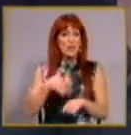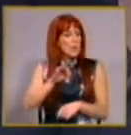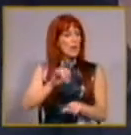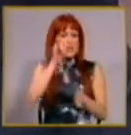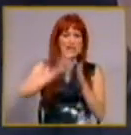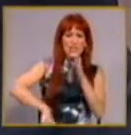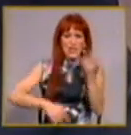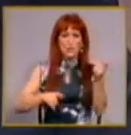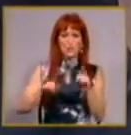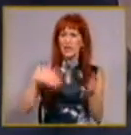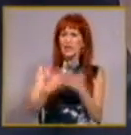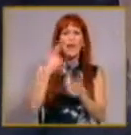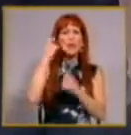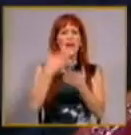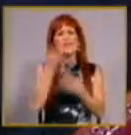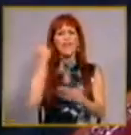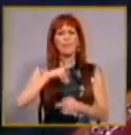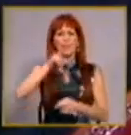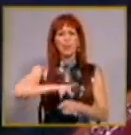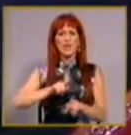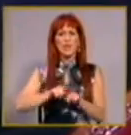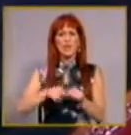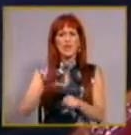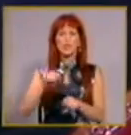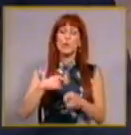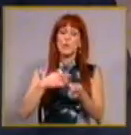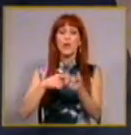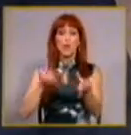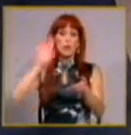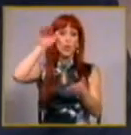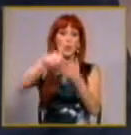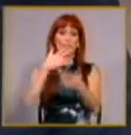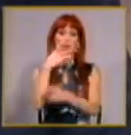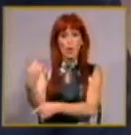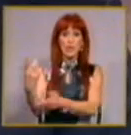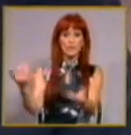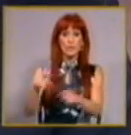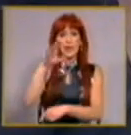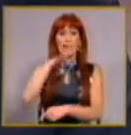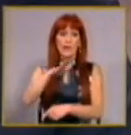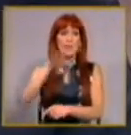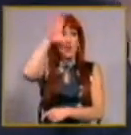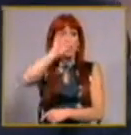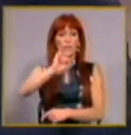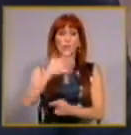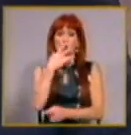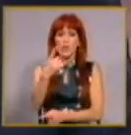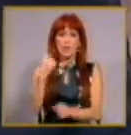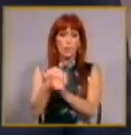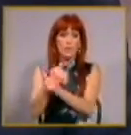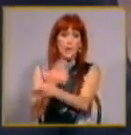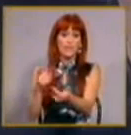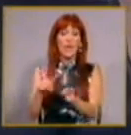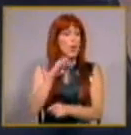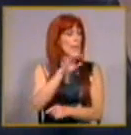Socialista desistiu de procurar tirar o país desta situação. E tem essa consequência. Quer dizer que o Governo fica isolado nesta missão. E, portanto,